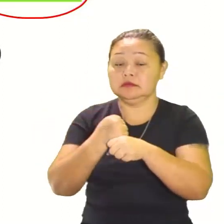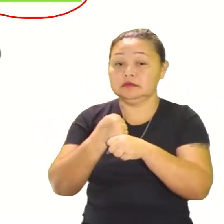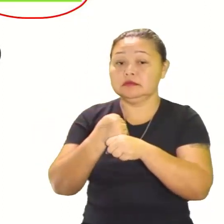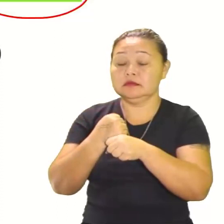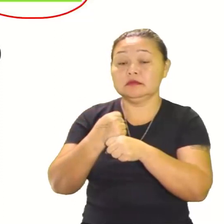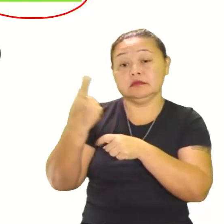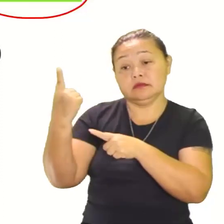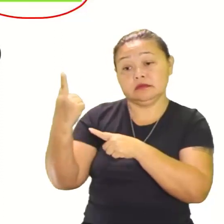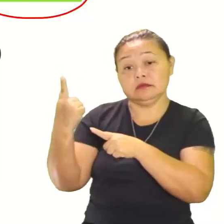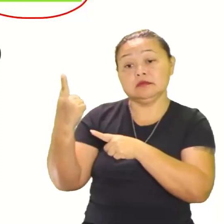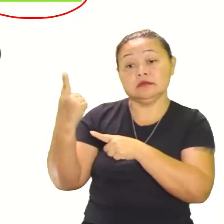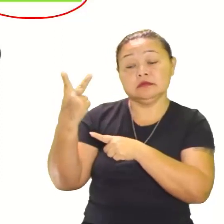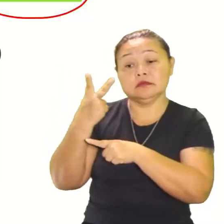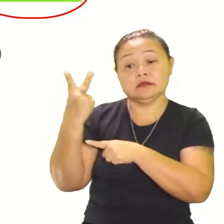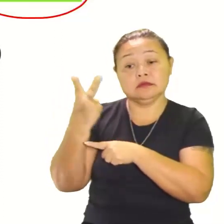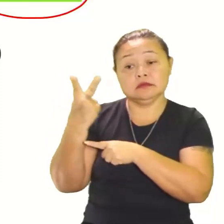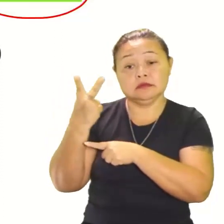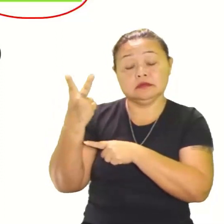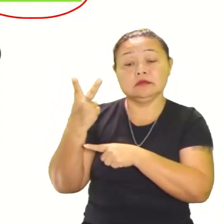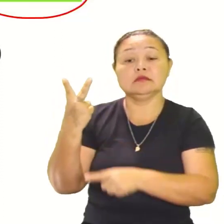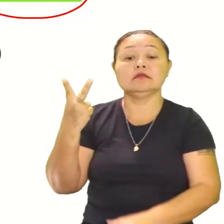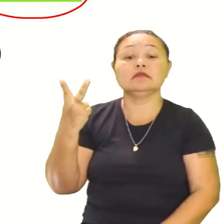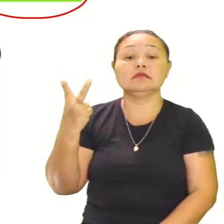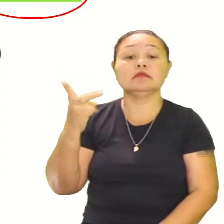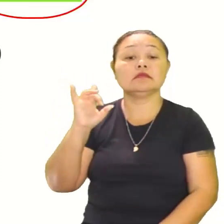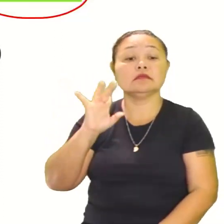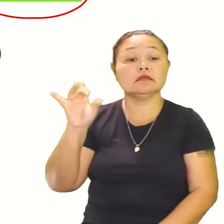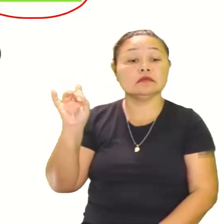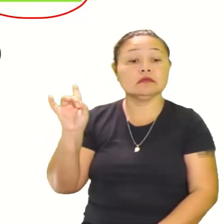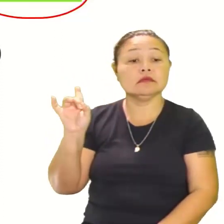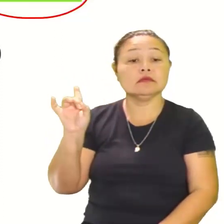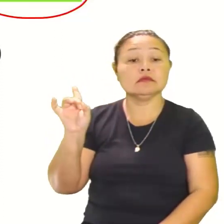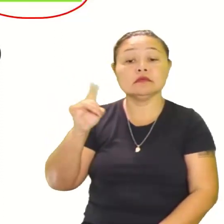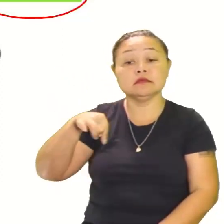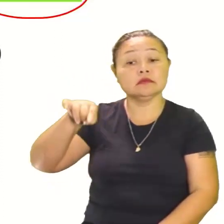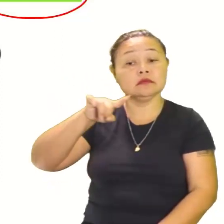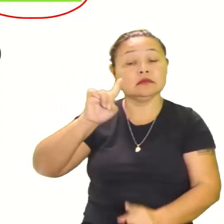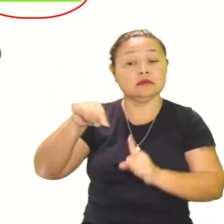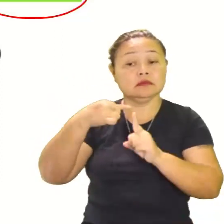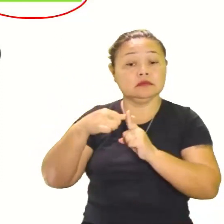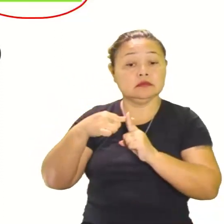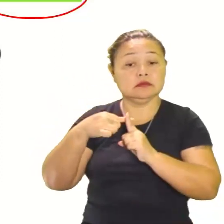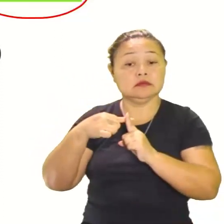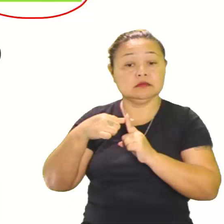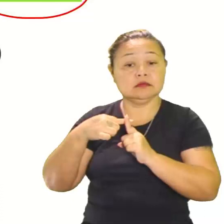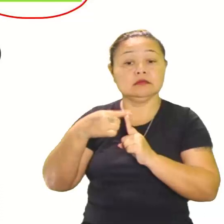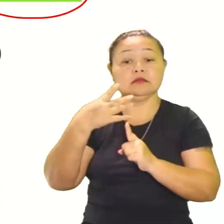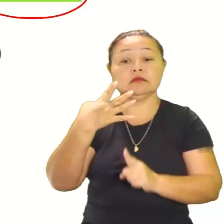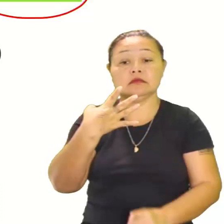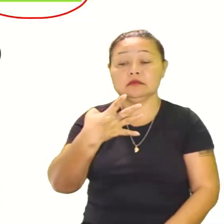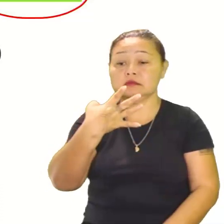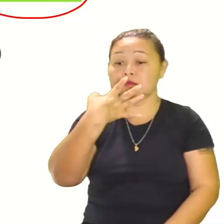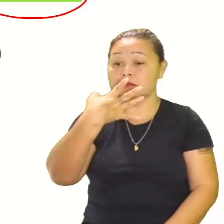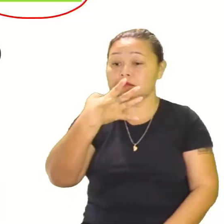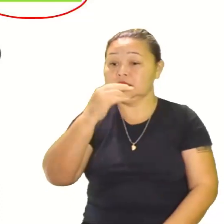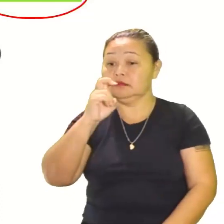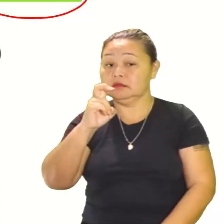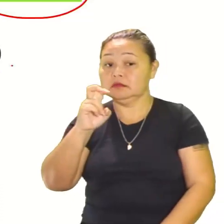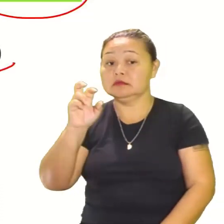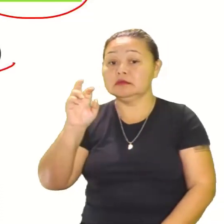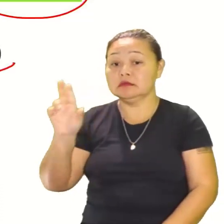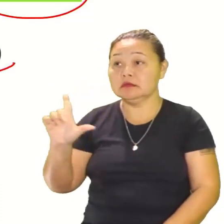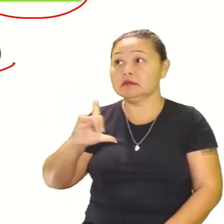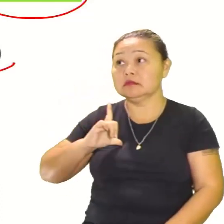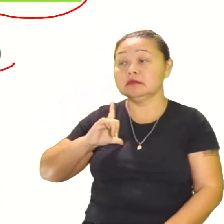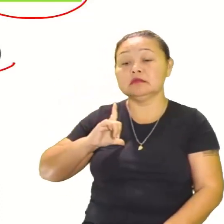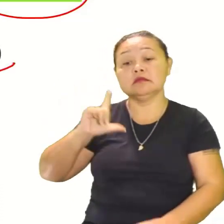do mesmo jeito vai acontecer isso nas duas formas, né? Isso. Só que aqui é tudo positivo, então eu vou somar 445. Nesse